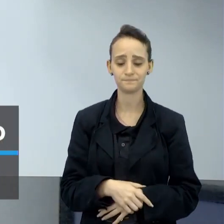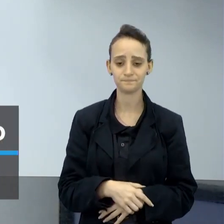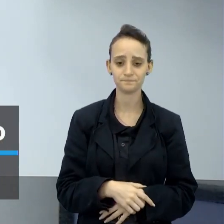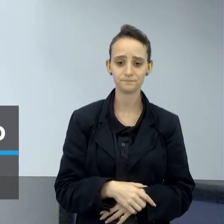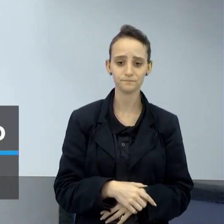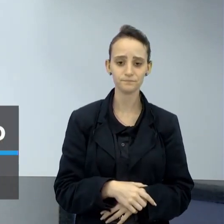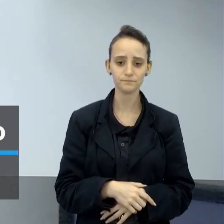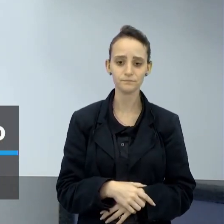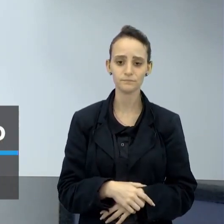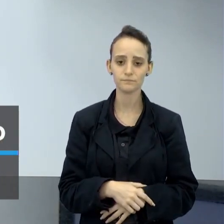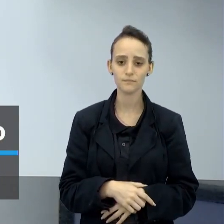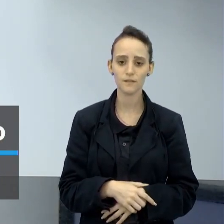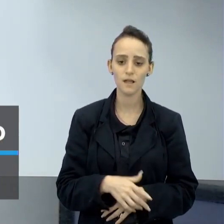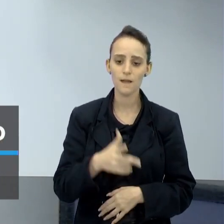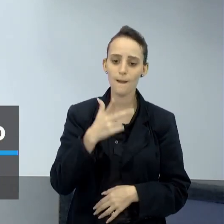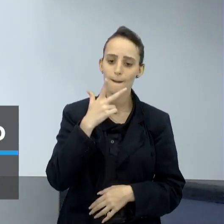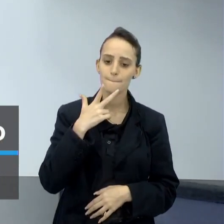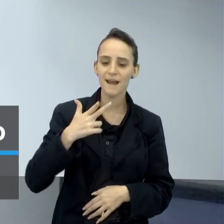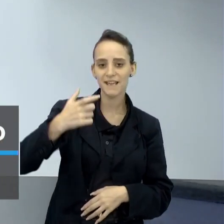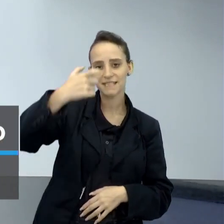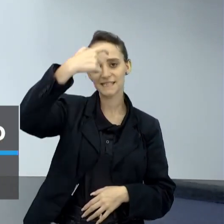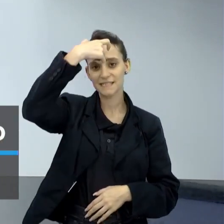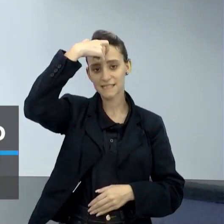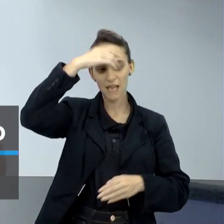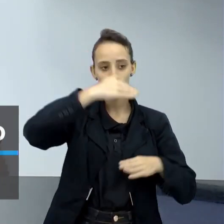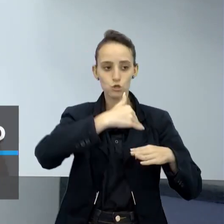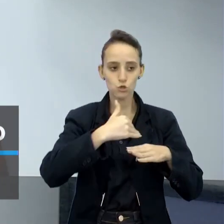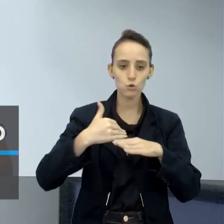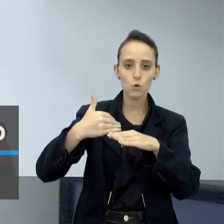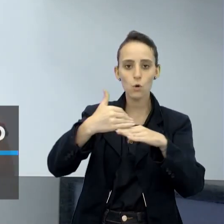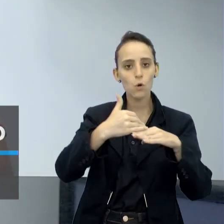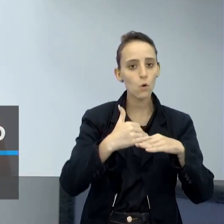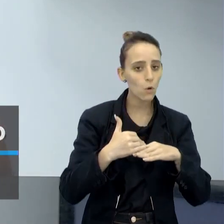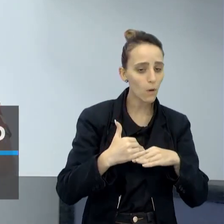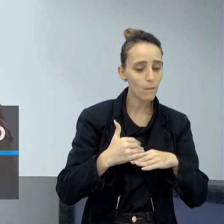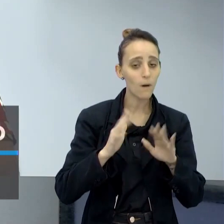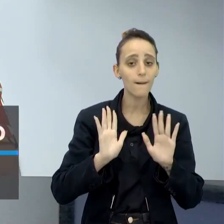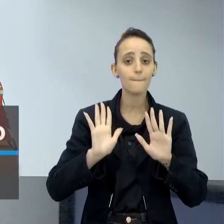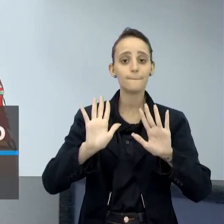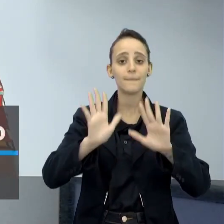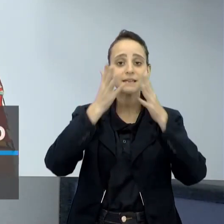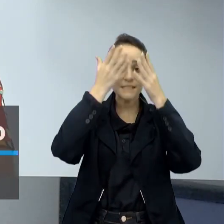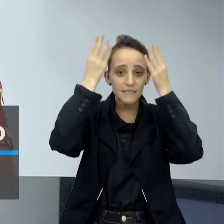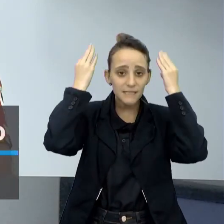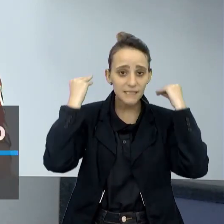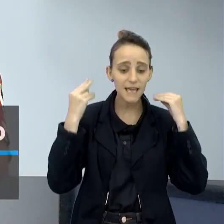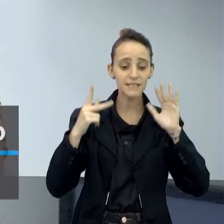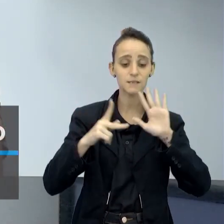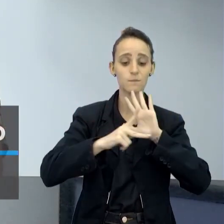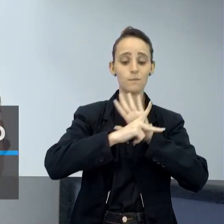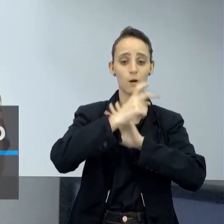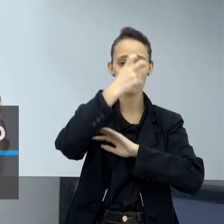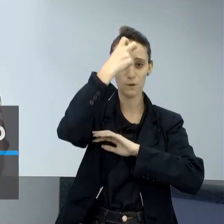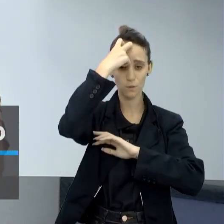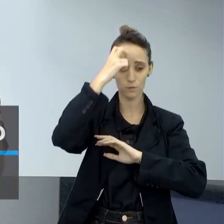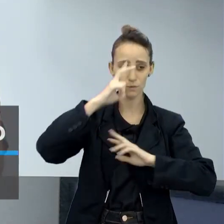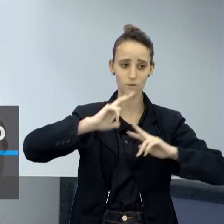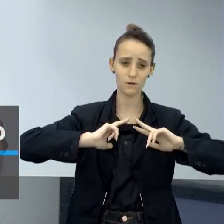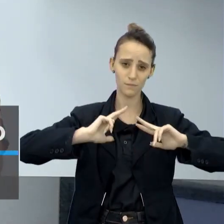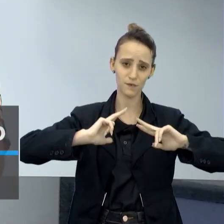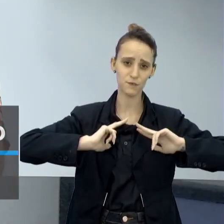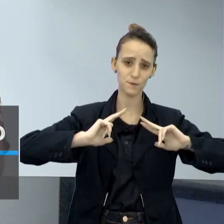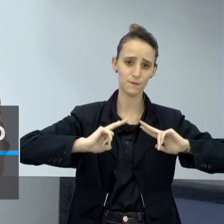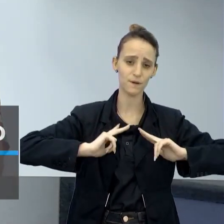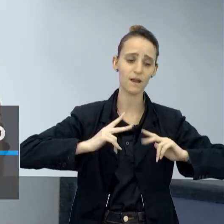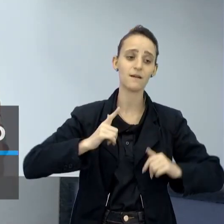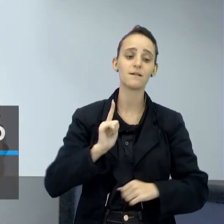um objetivo, um senso comum, não é verdade, Jennifer? E a gente esquece um pouco da nossa cultura individual, que vem sendo